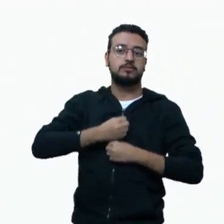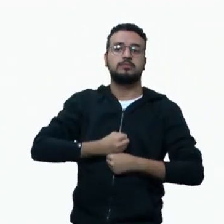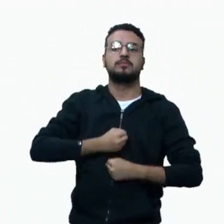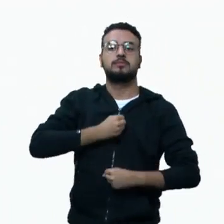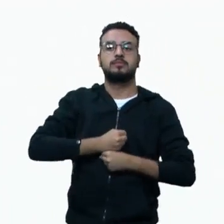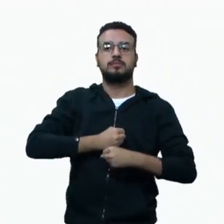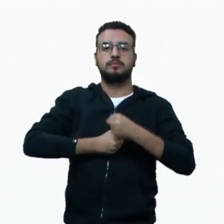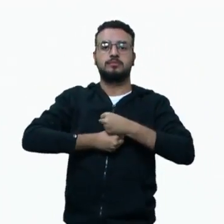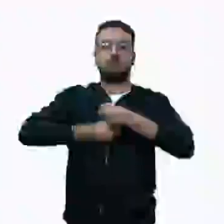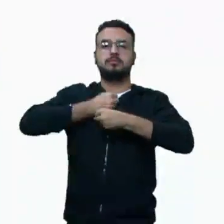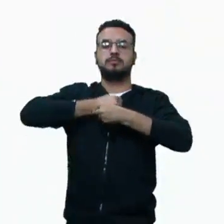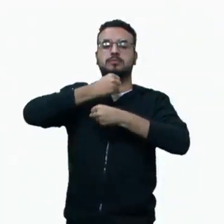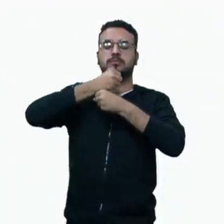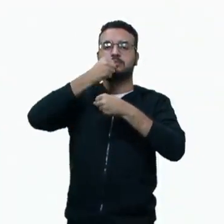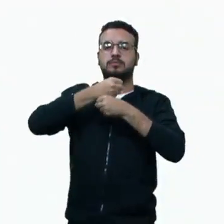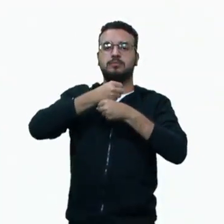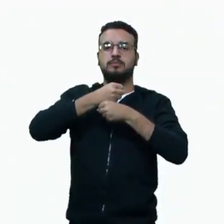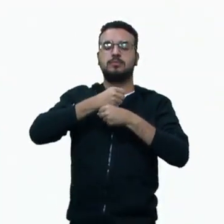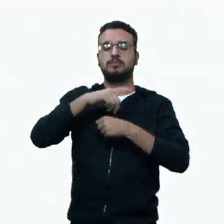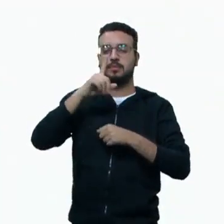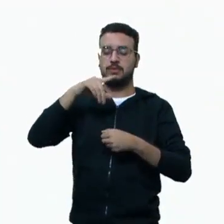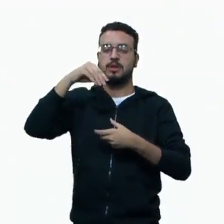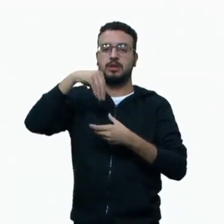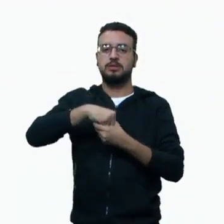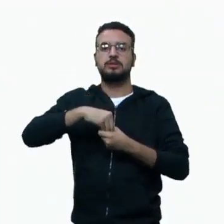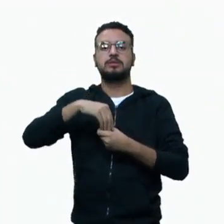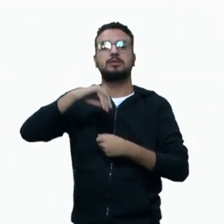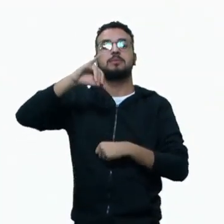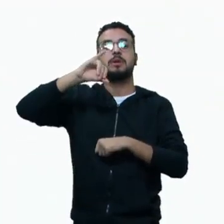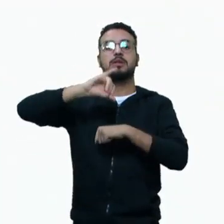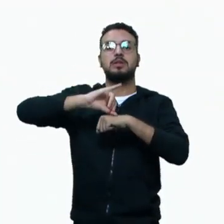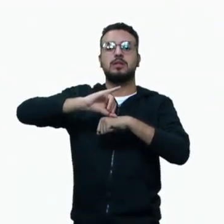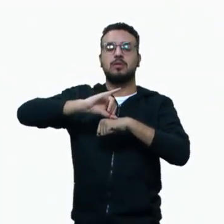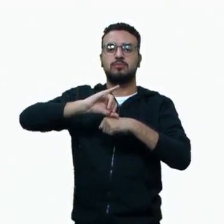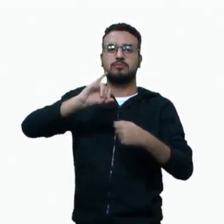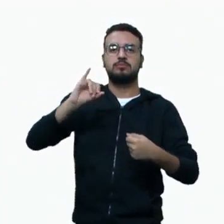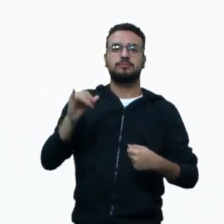periférico. Mas não, ele envolve o encéfalo também.